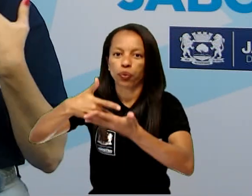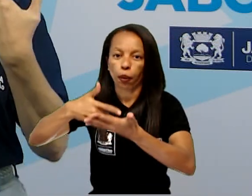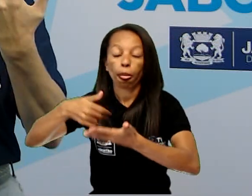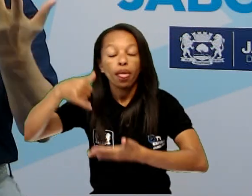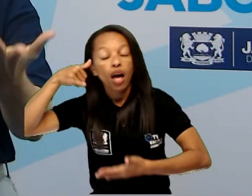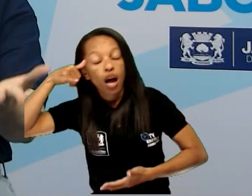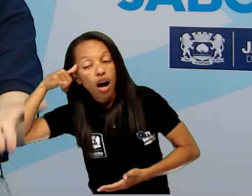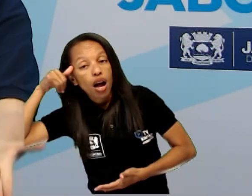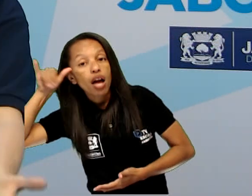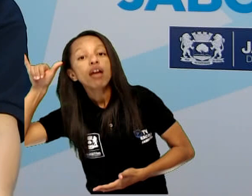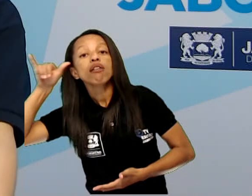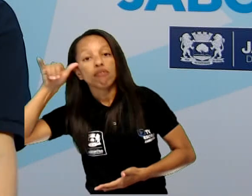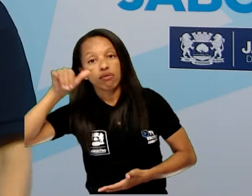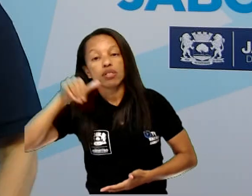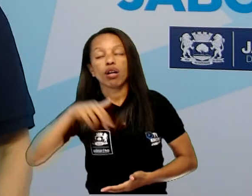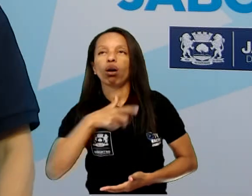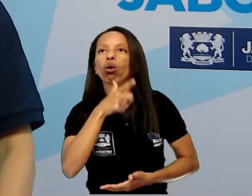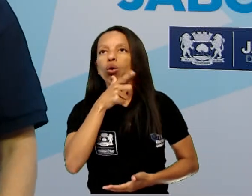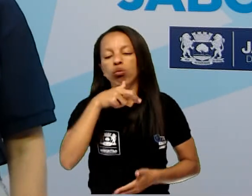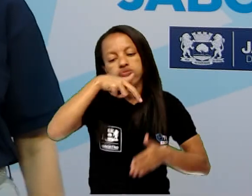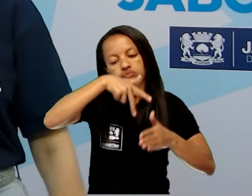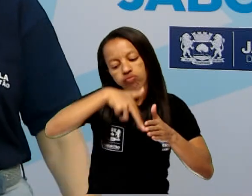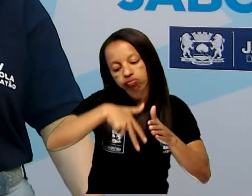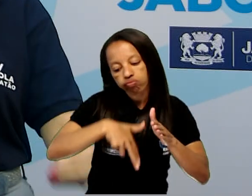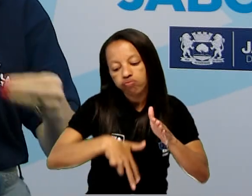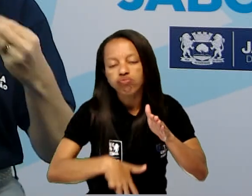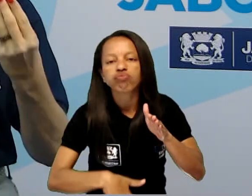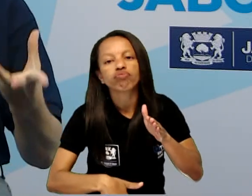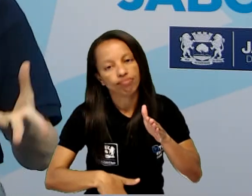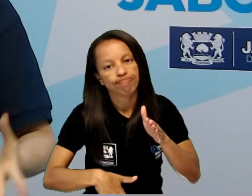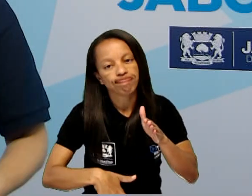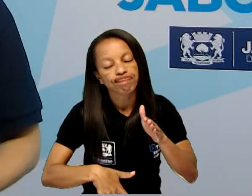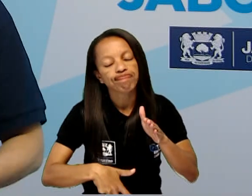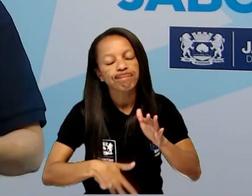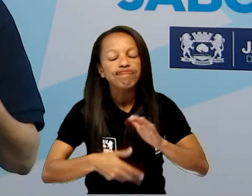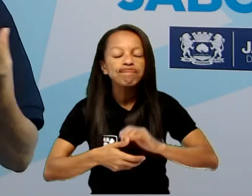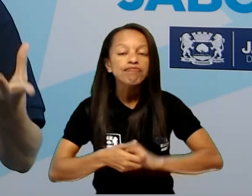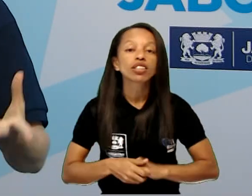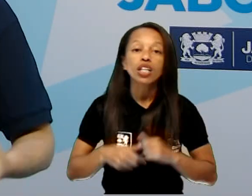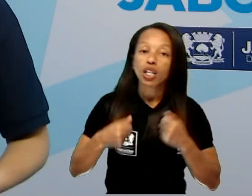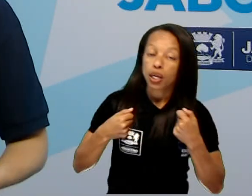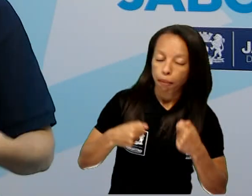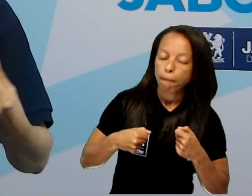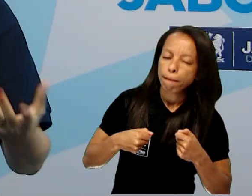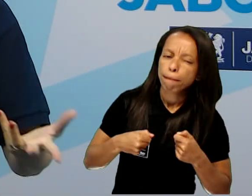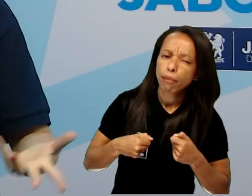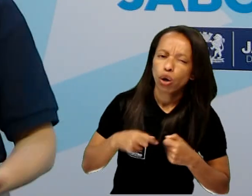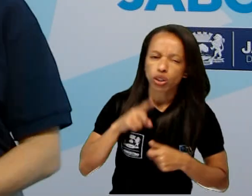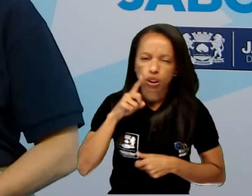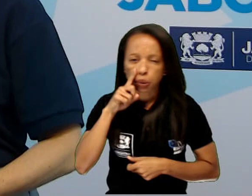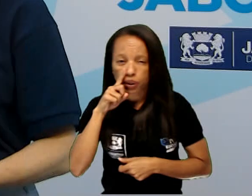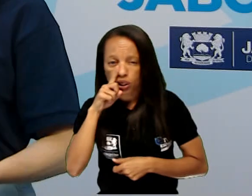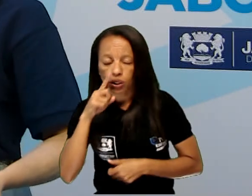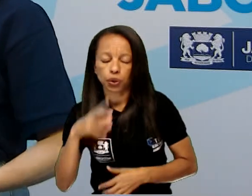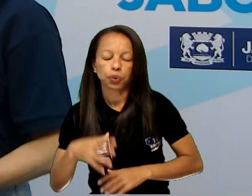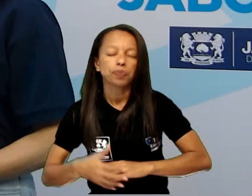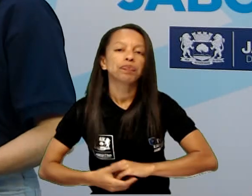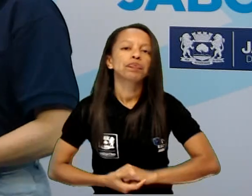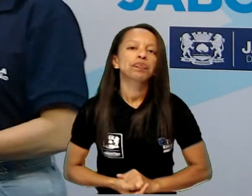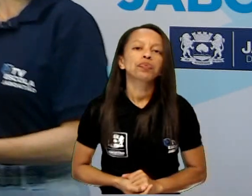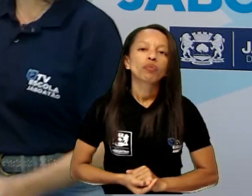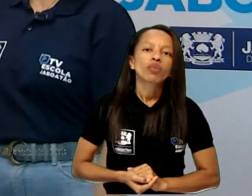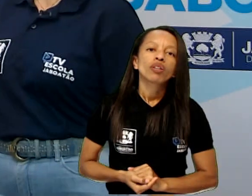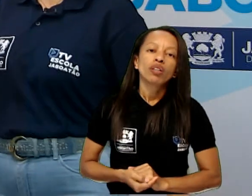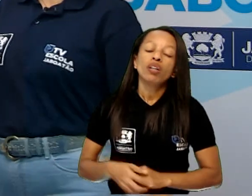evitar um afogamento, né? Algo que poderia causar um dano, uma dor muito grande, né? Então, é uma